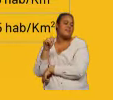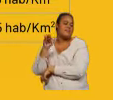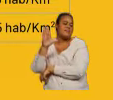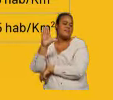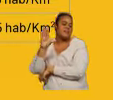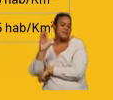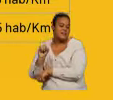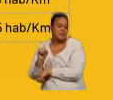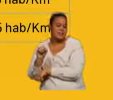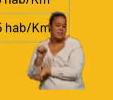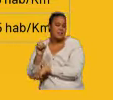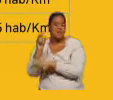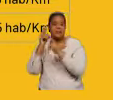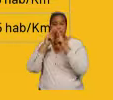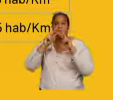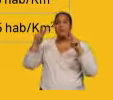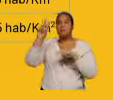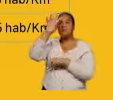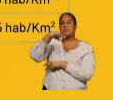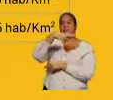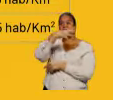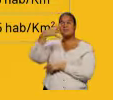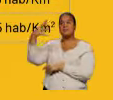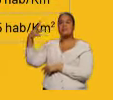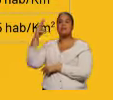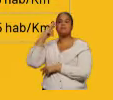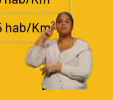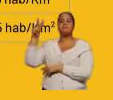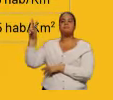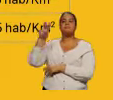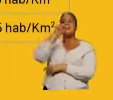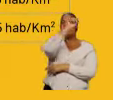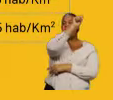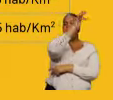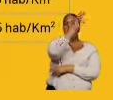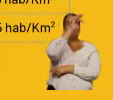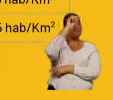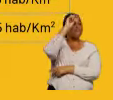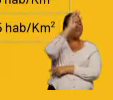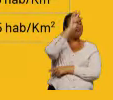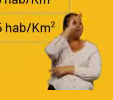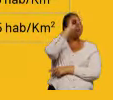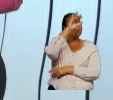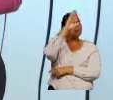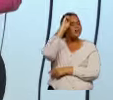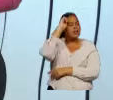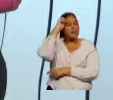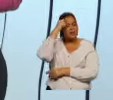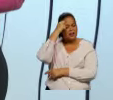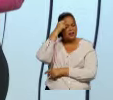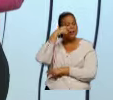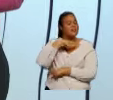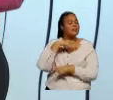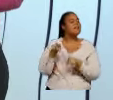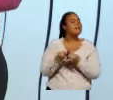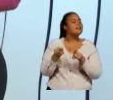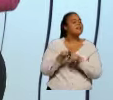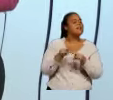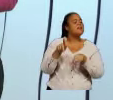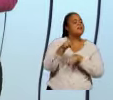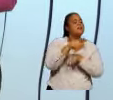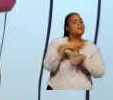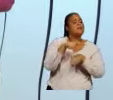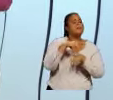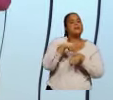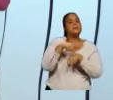continente que salta aos olhos enquanto povoamento a ásia é a gente tem bangladesh que é um dos países do